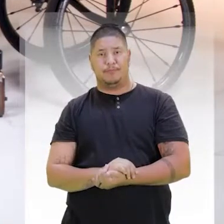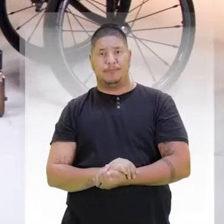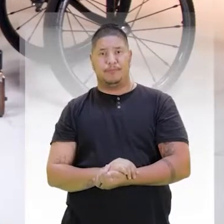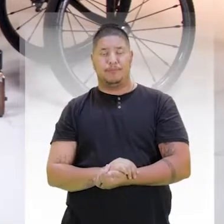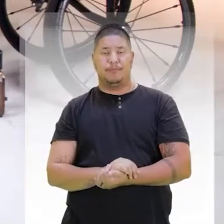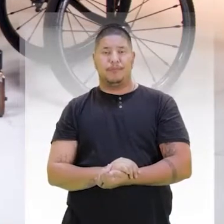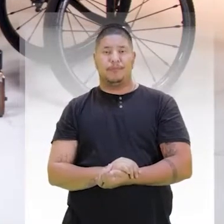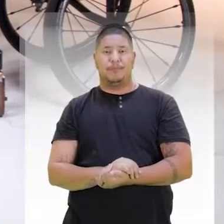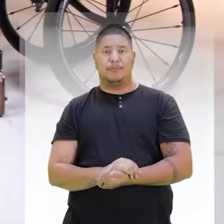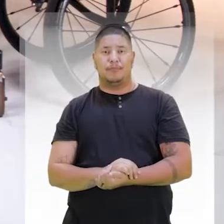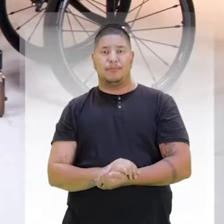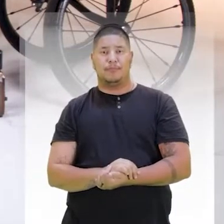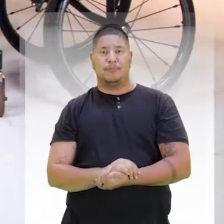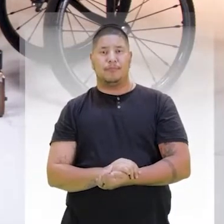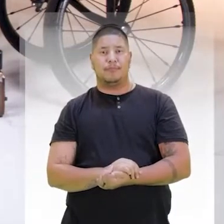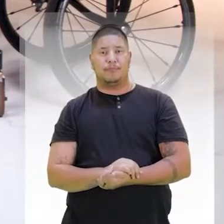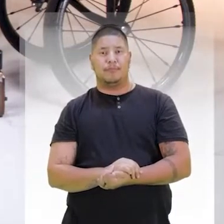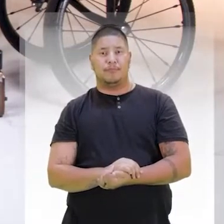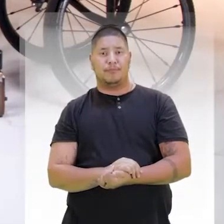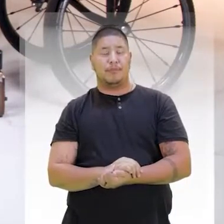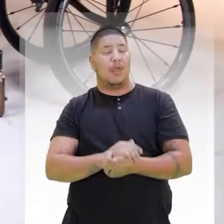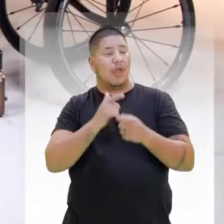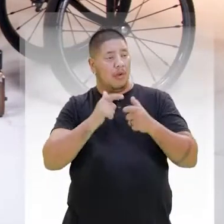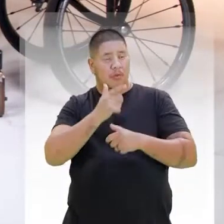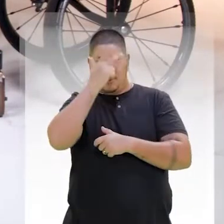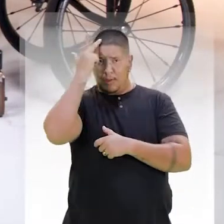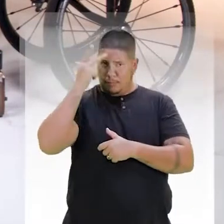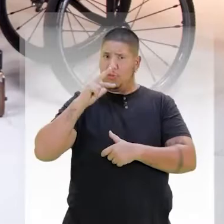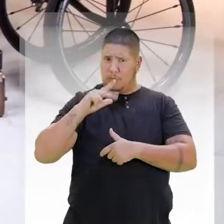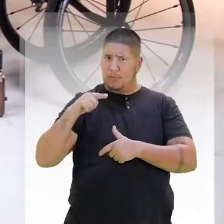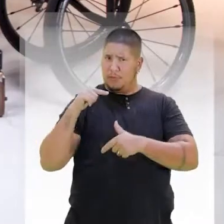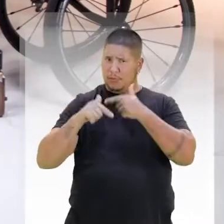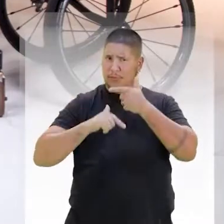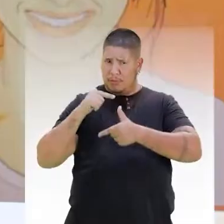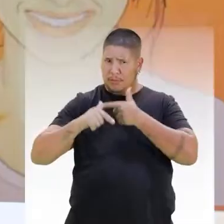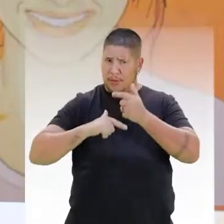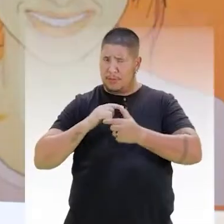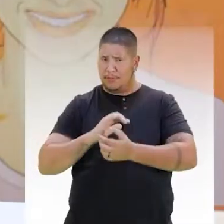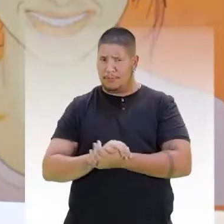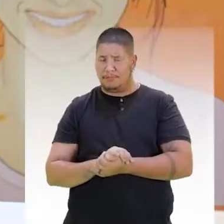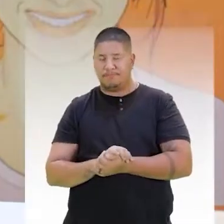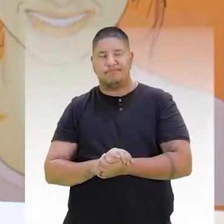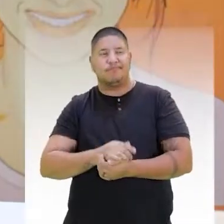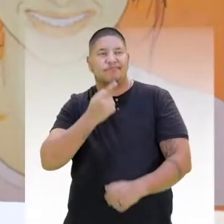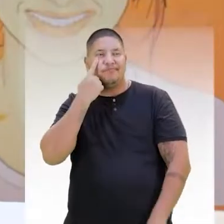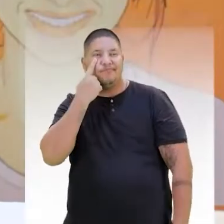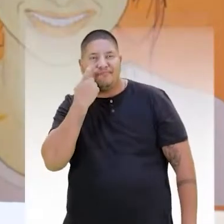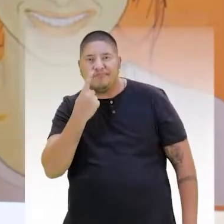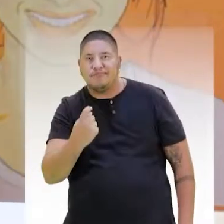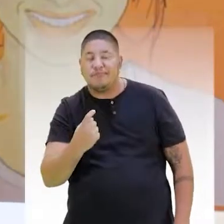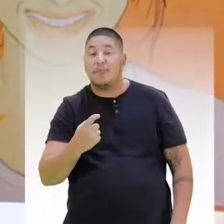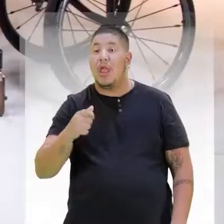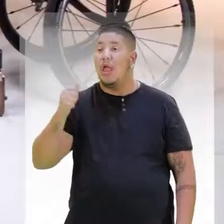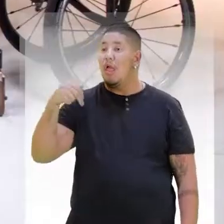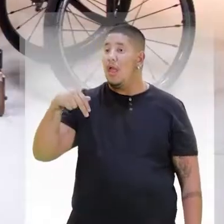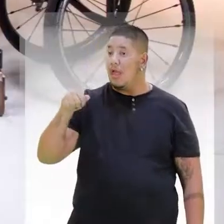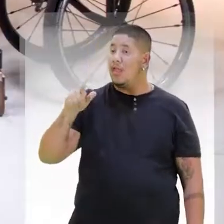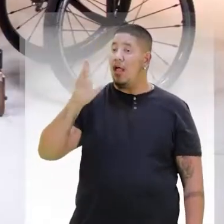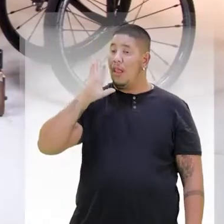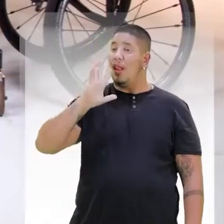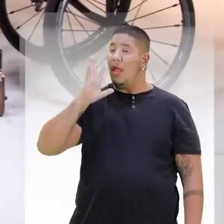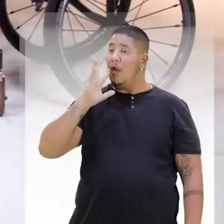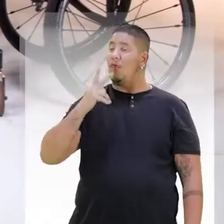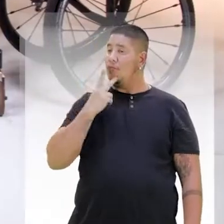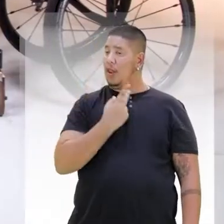onde a pessoa com deficiência irá exercer sua atividade. Muito interessante, Ana. É bacana, doutora, falar